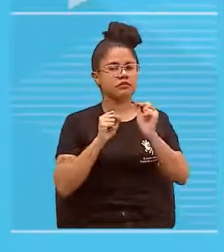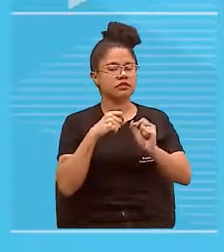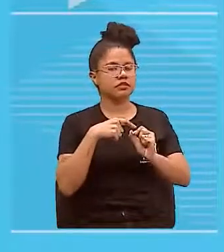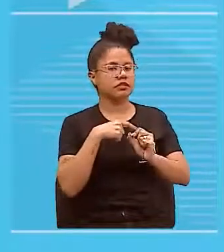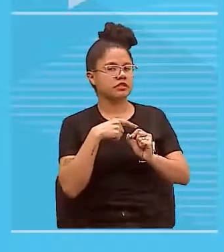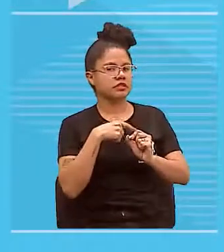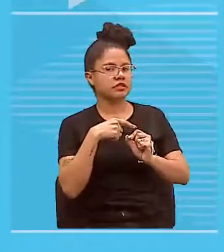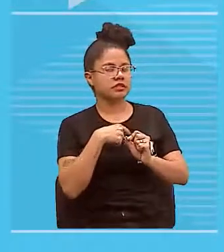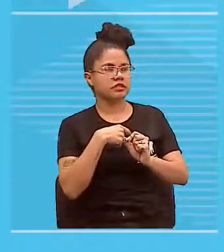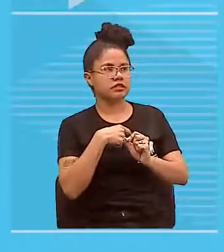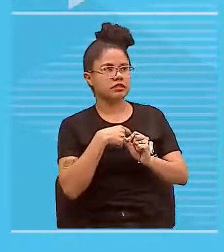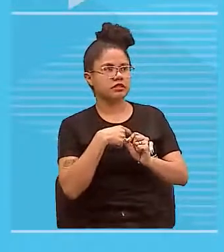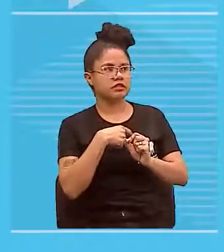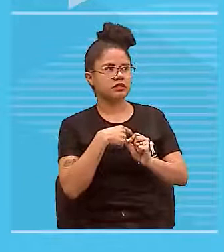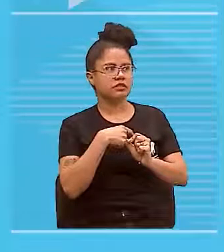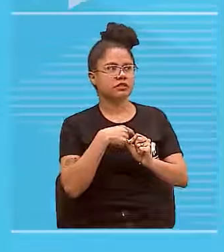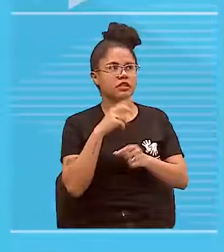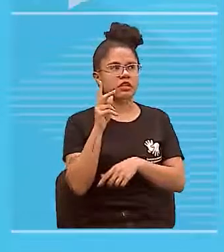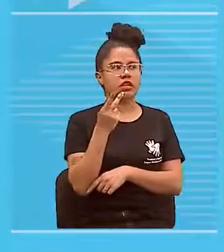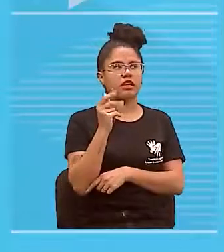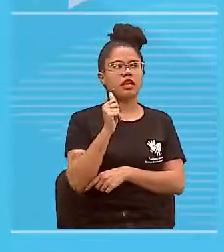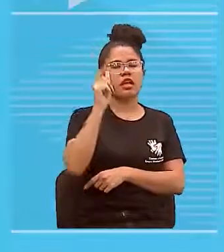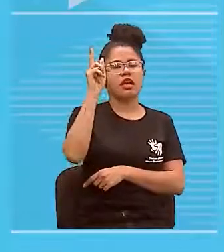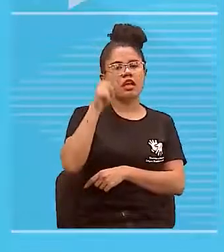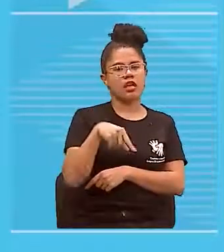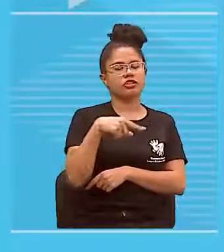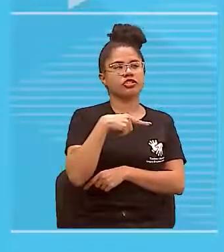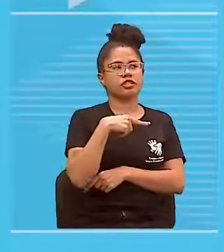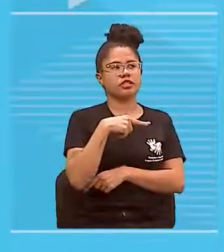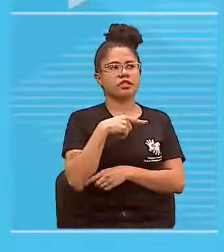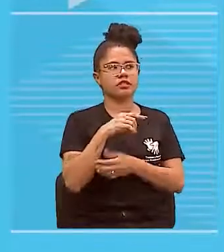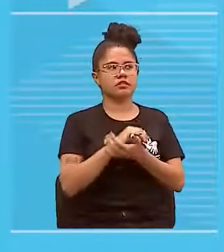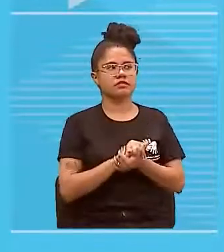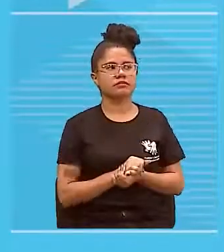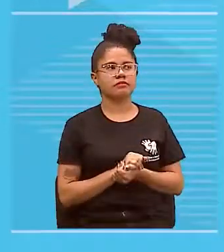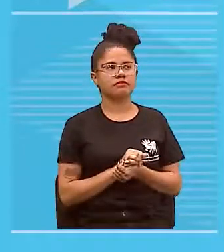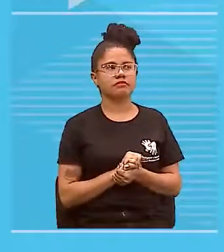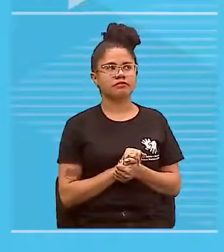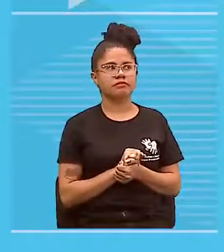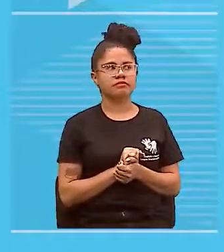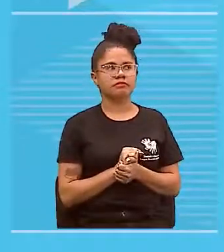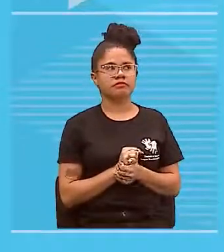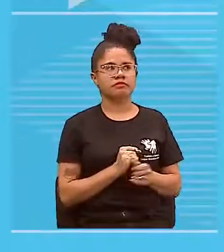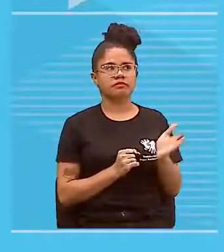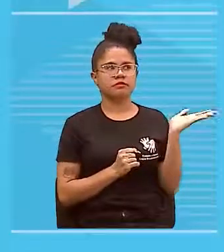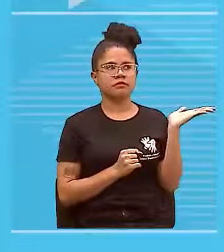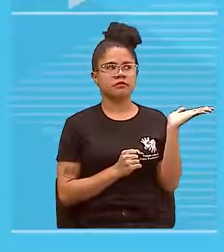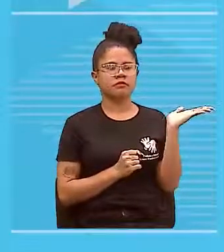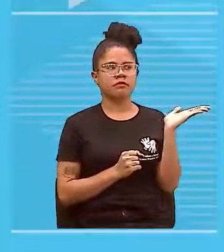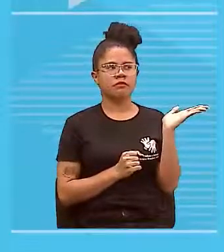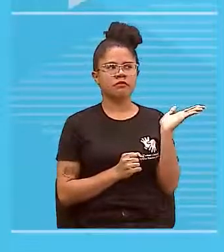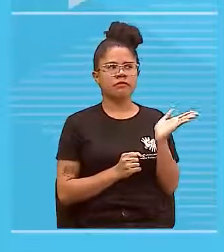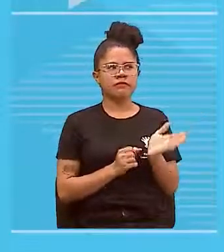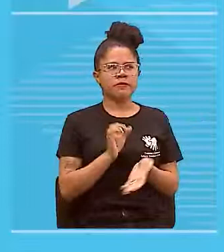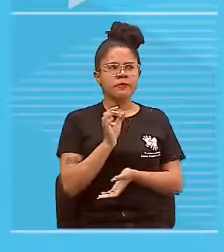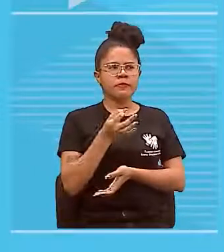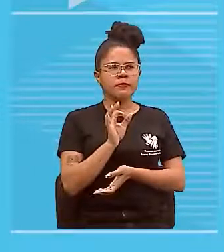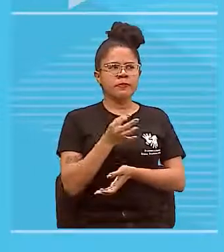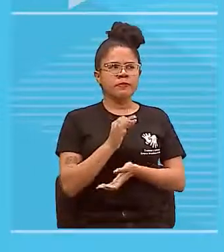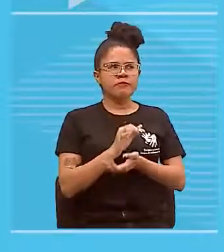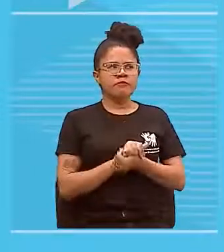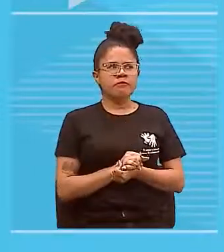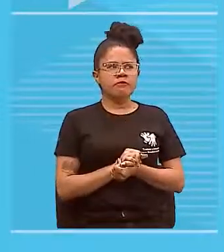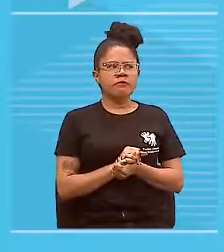que o uso exagerado da tecnologia né embota as funções do cérebro muito bem galerinha